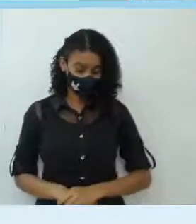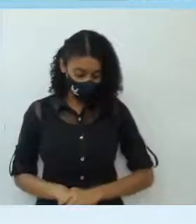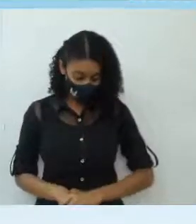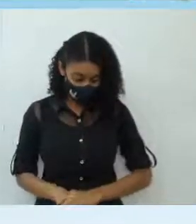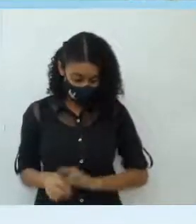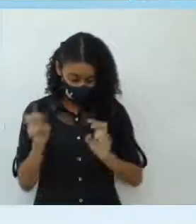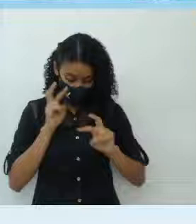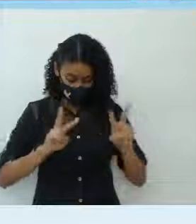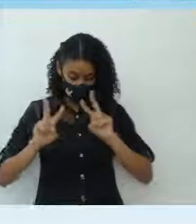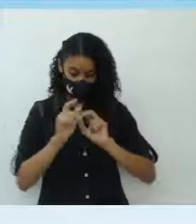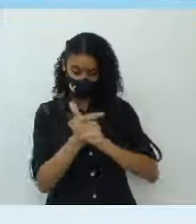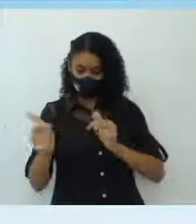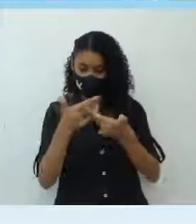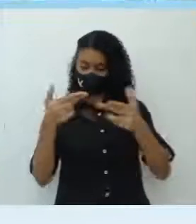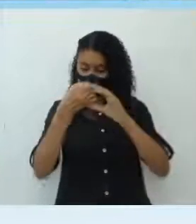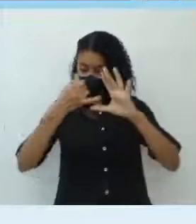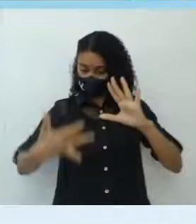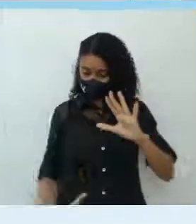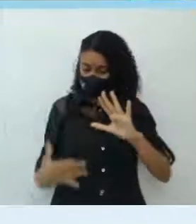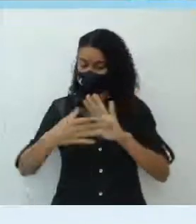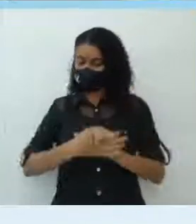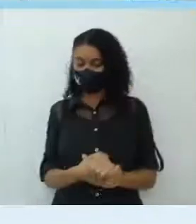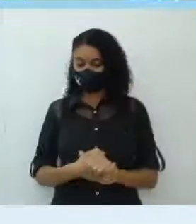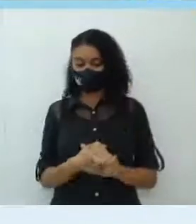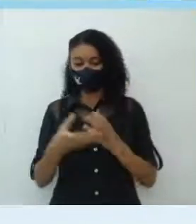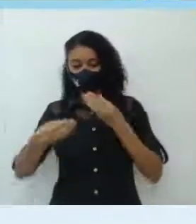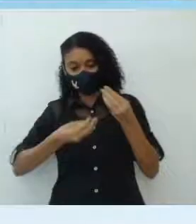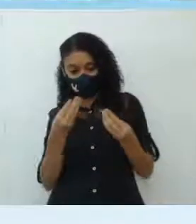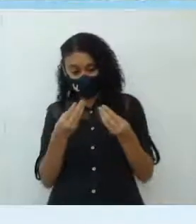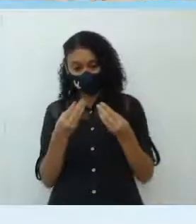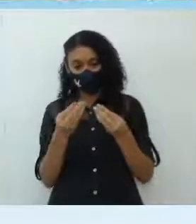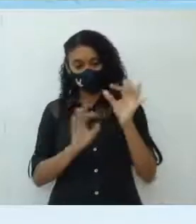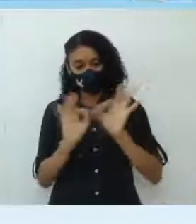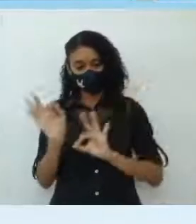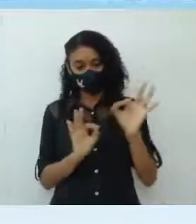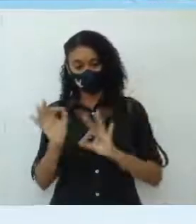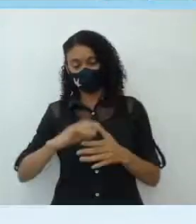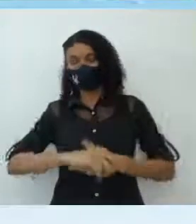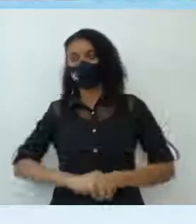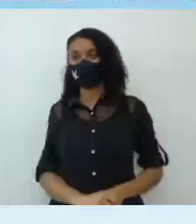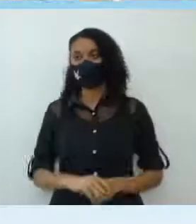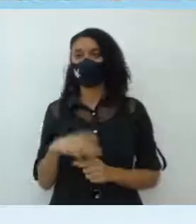observar, então, outras características de como esses átomos se organizam, a